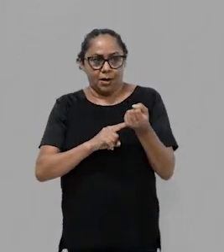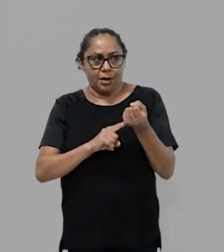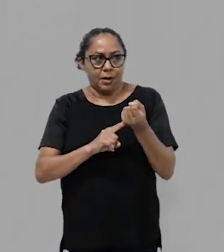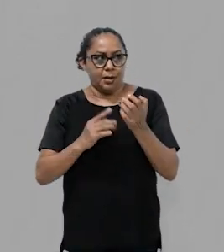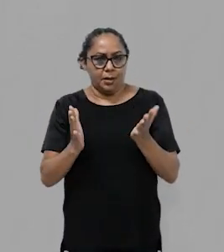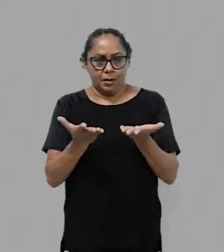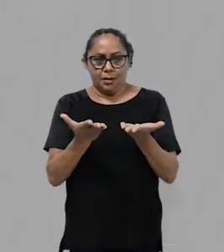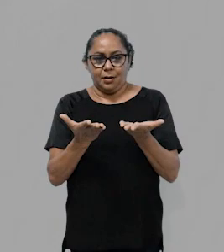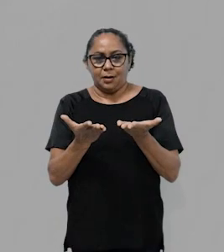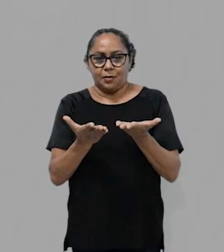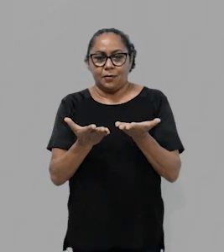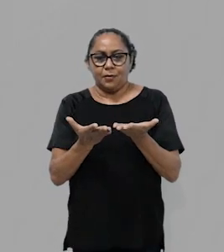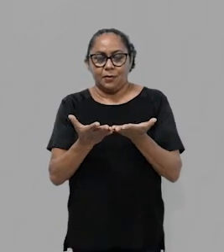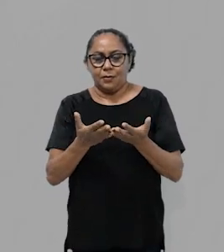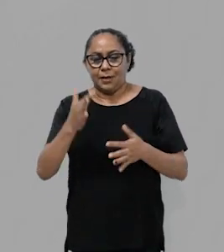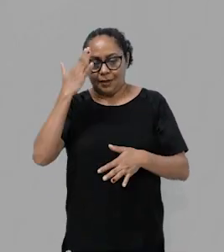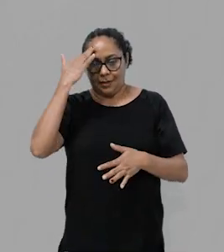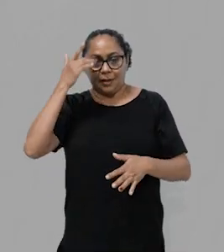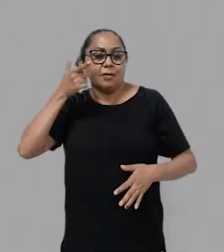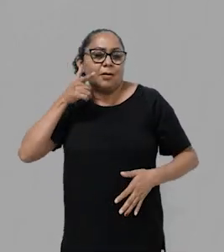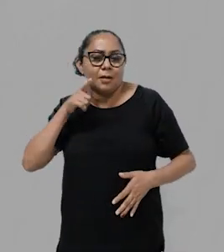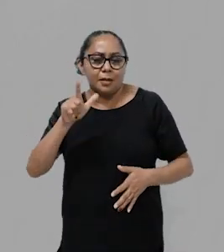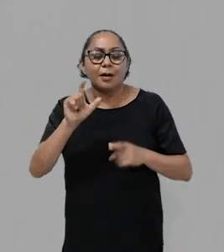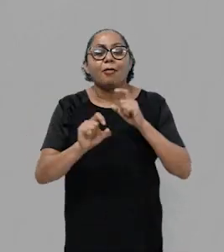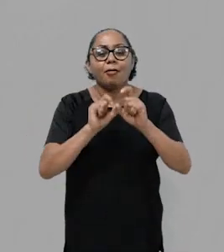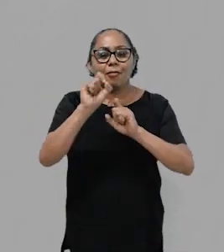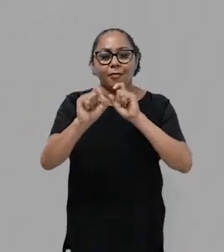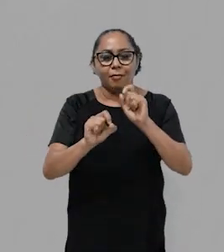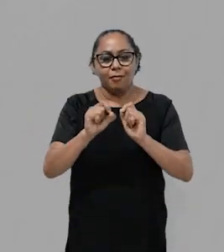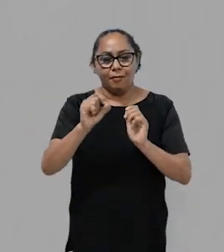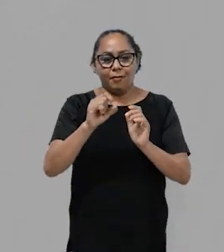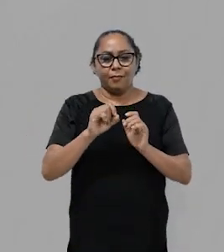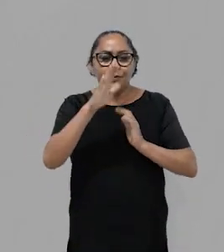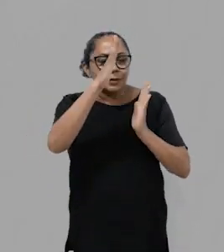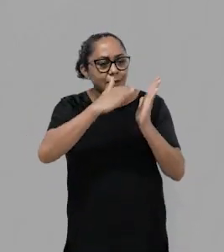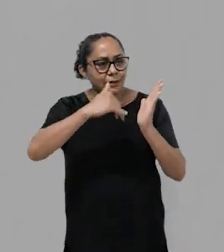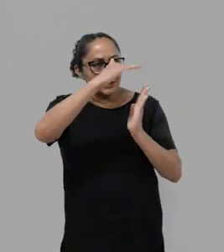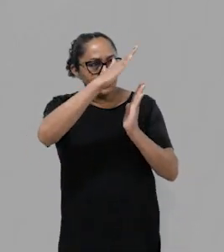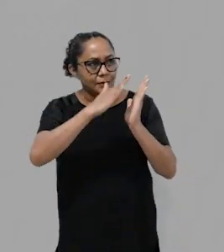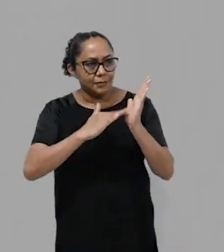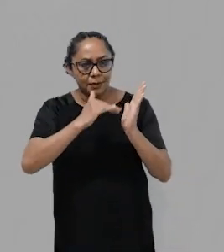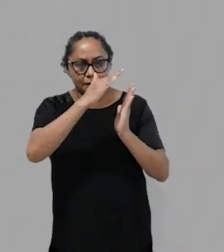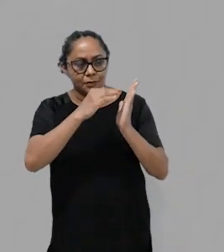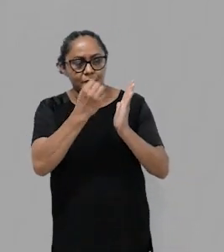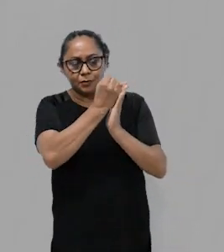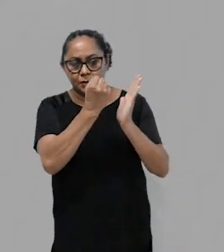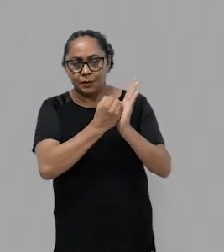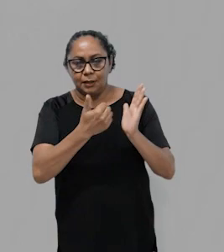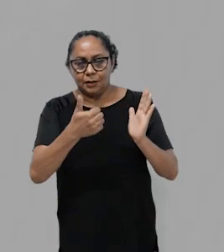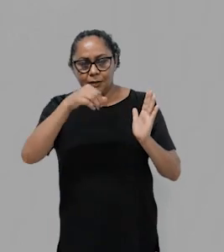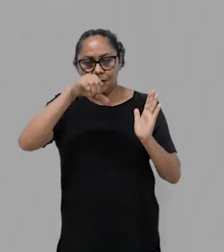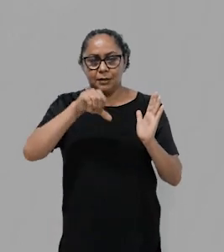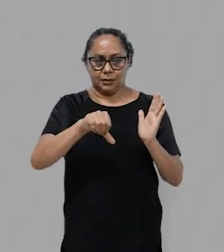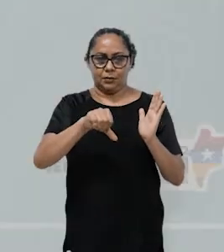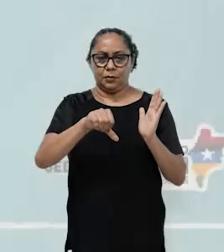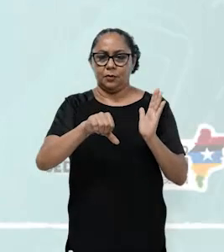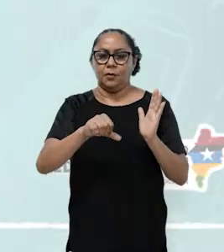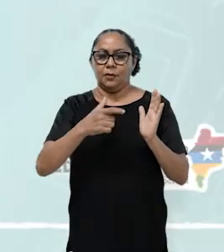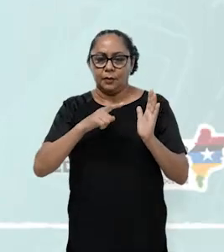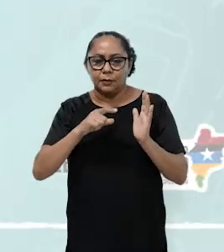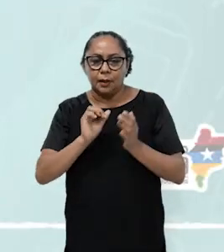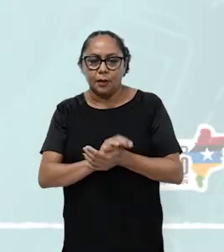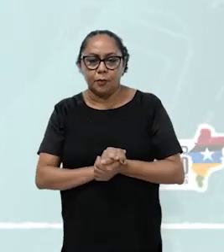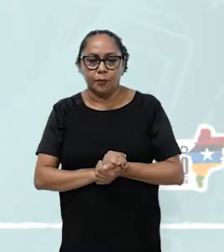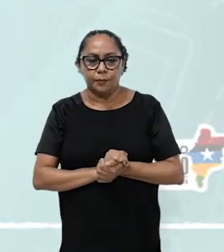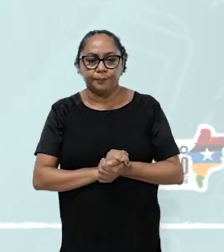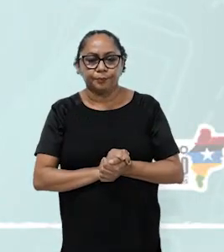consegui entender por que esses pintores do século XIX são tão importantes, né? Obras de Gauguin, o Cristo